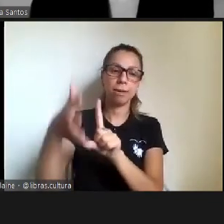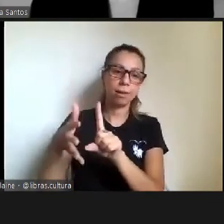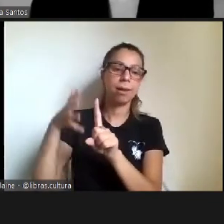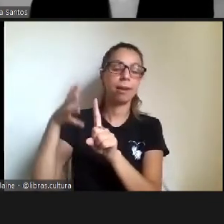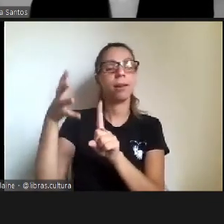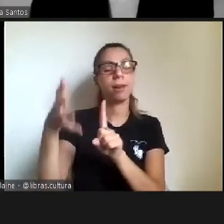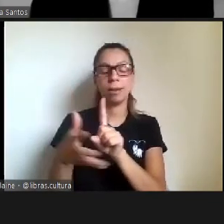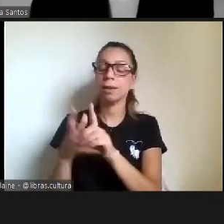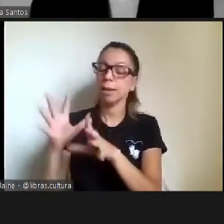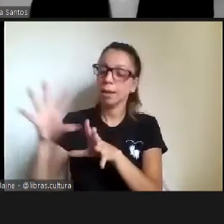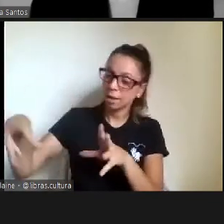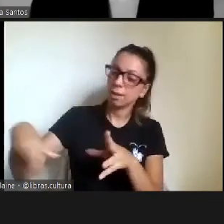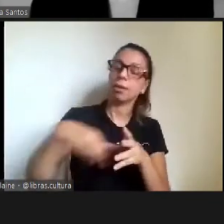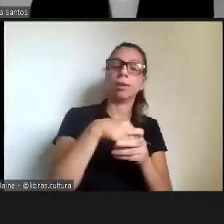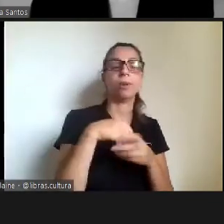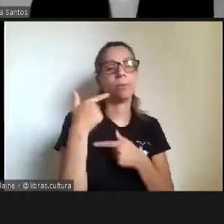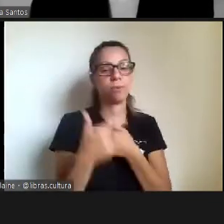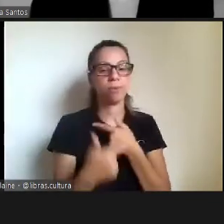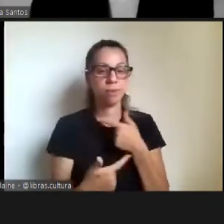no trabalho,